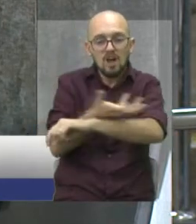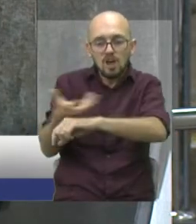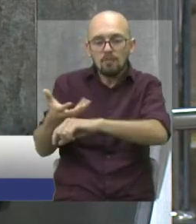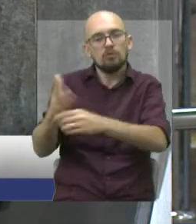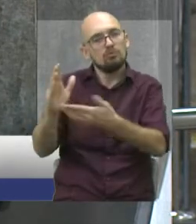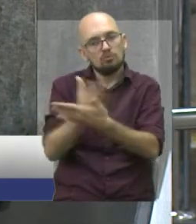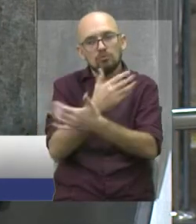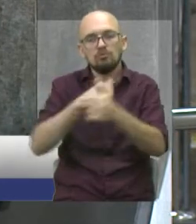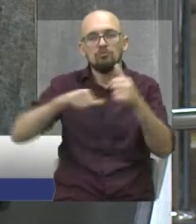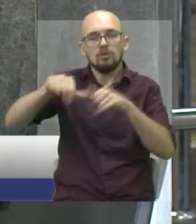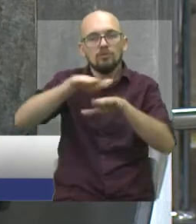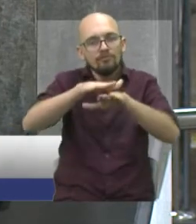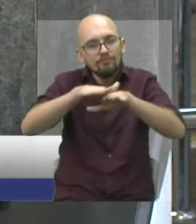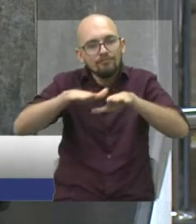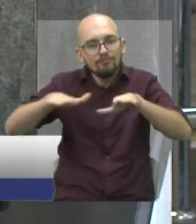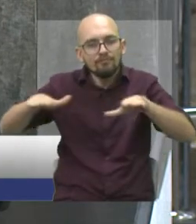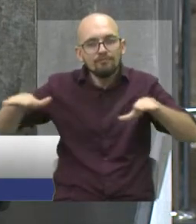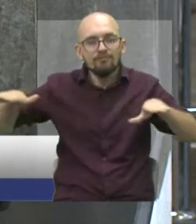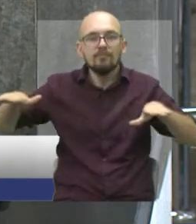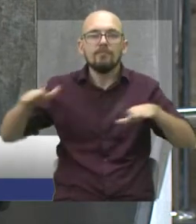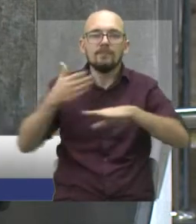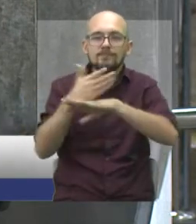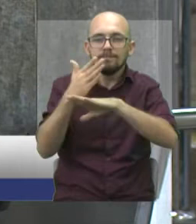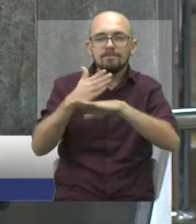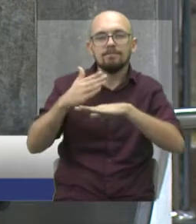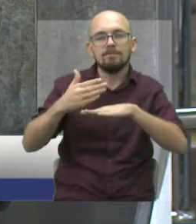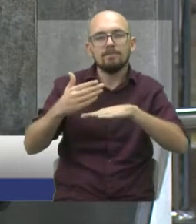com a educação para nossas crianças